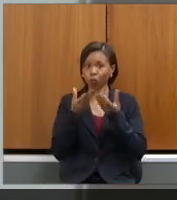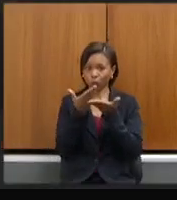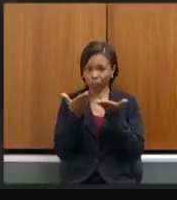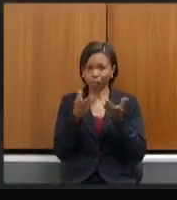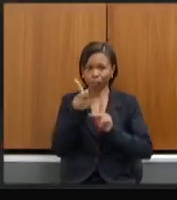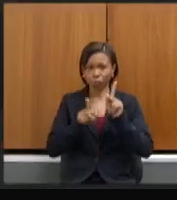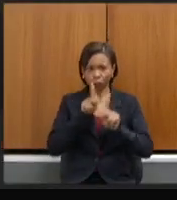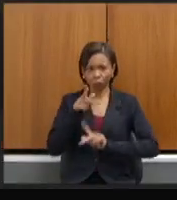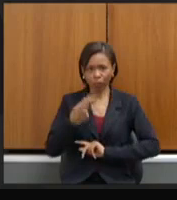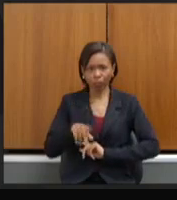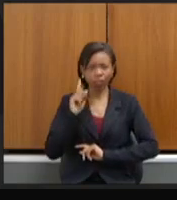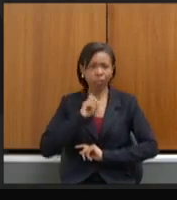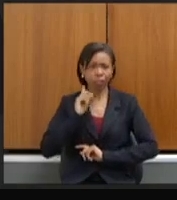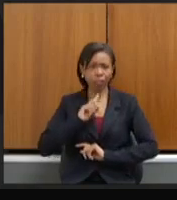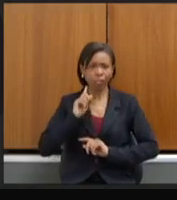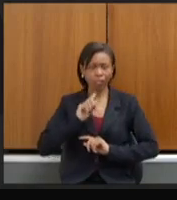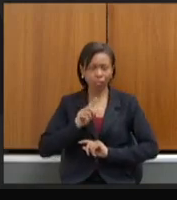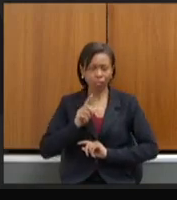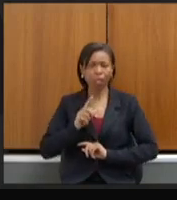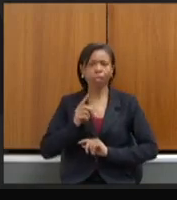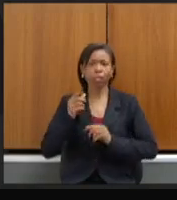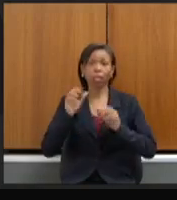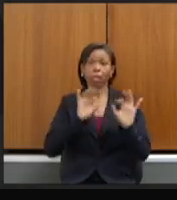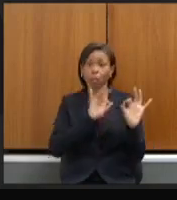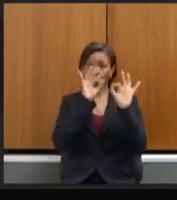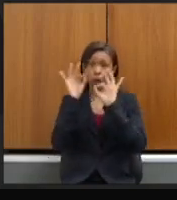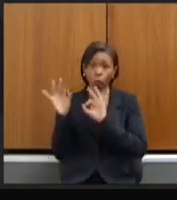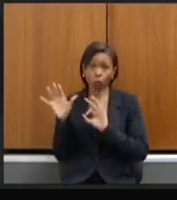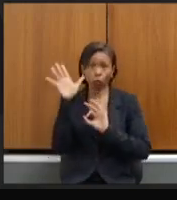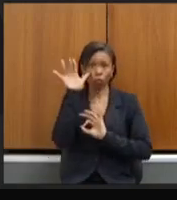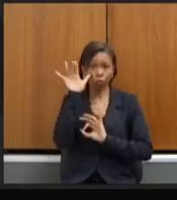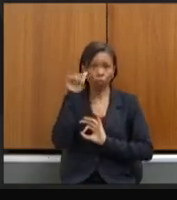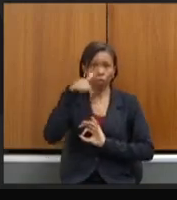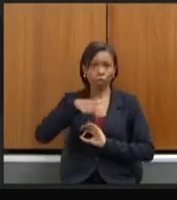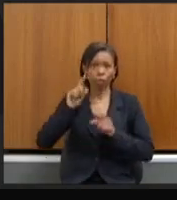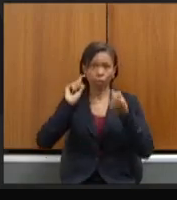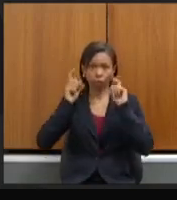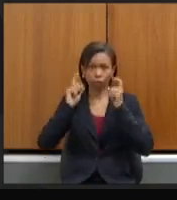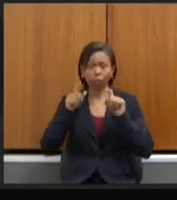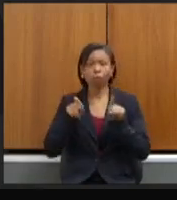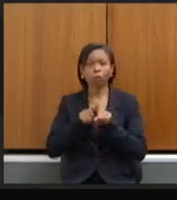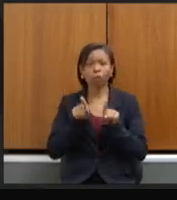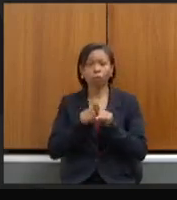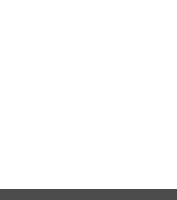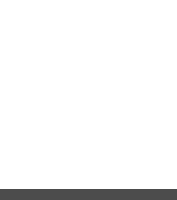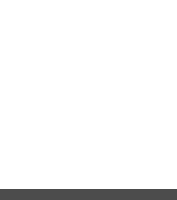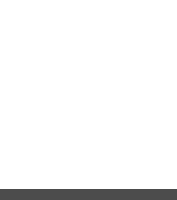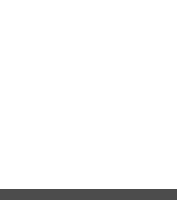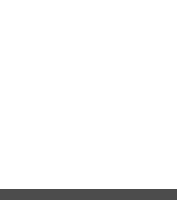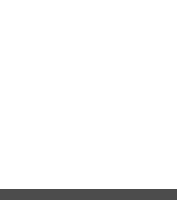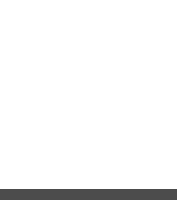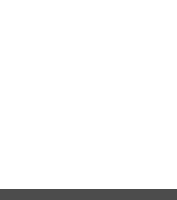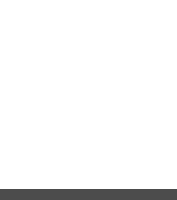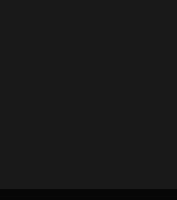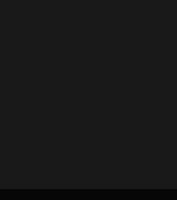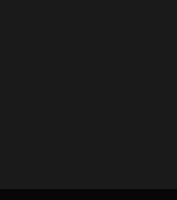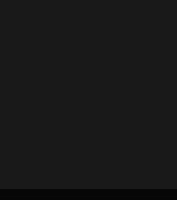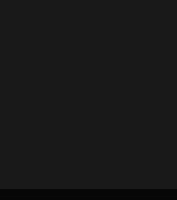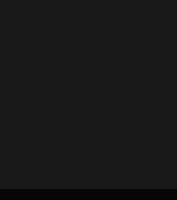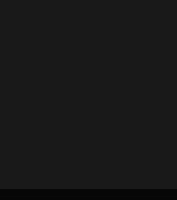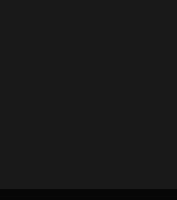população de Minas Gerais que nos acompanha nessa reunião onde eu também a senhora dos Senhores deputados